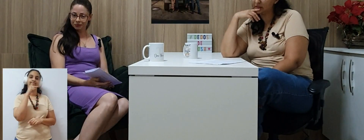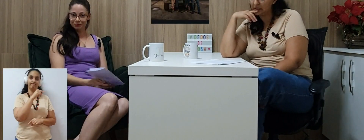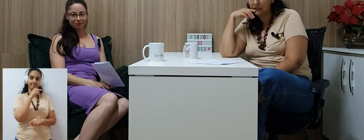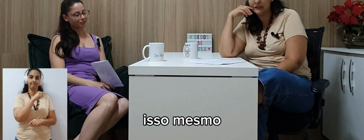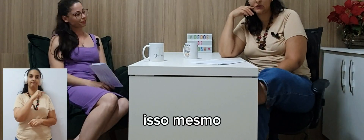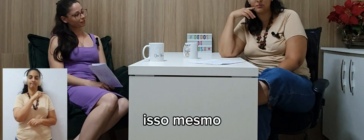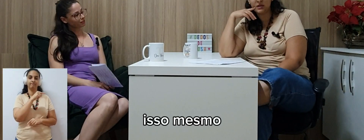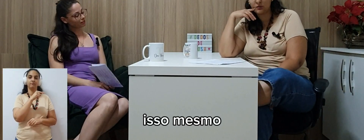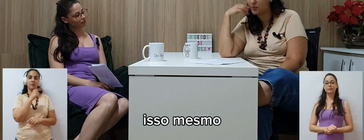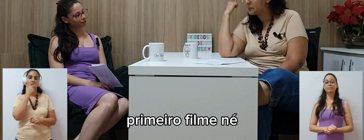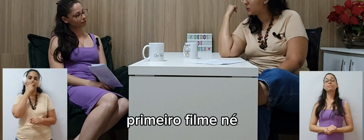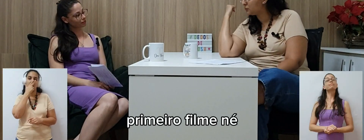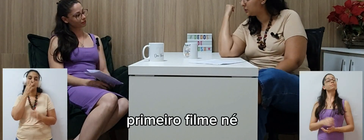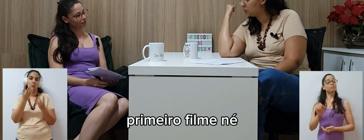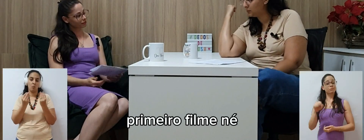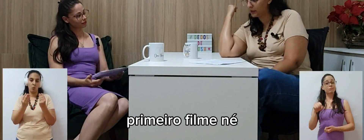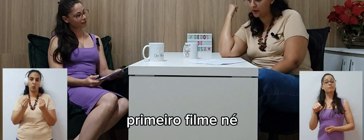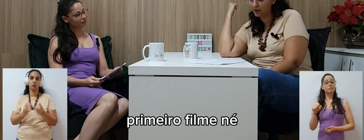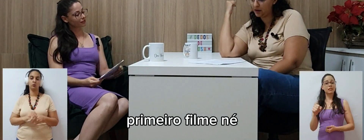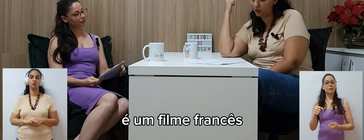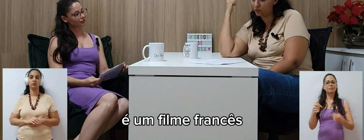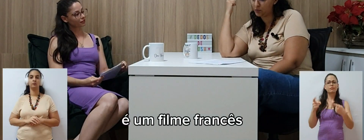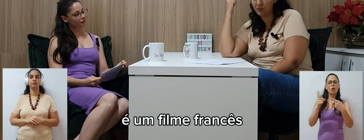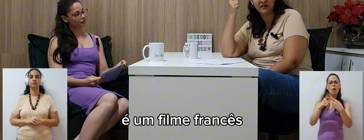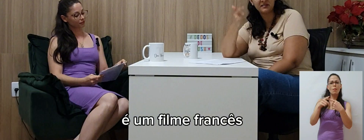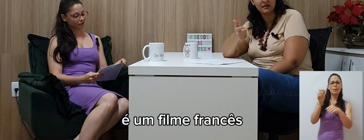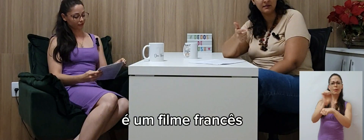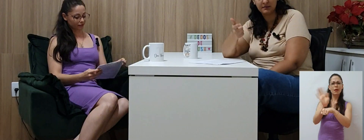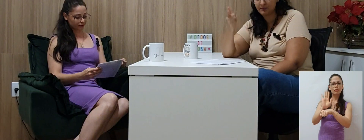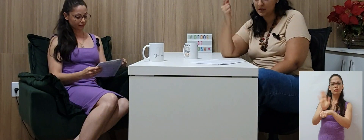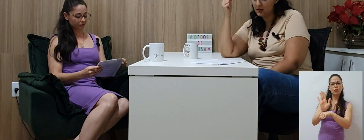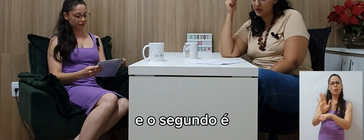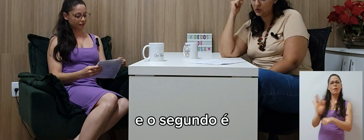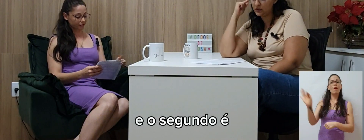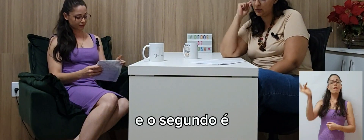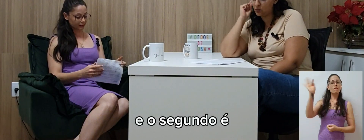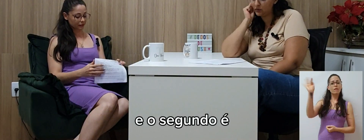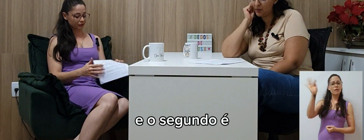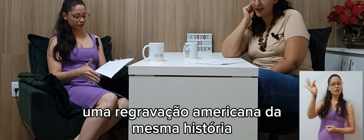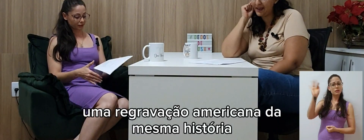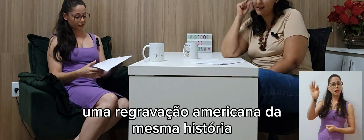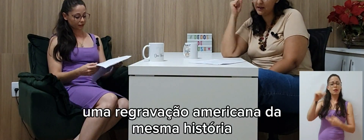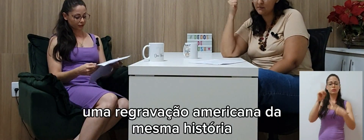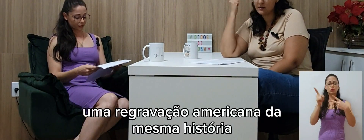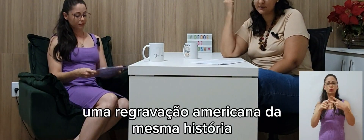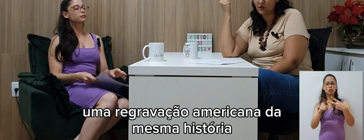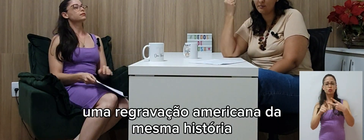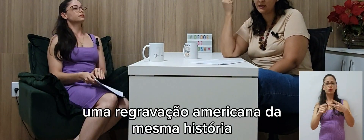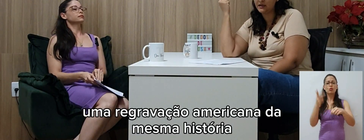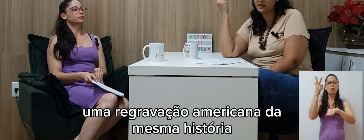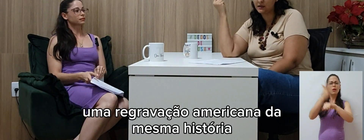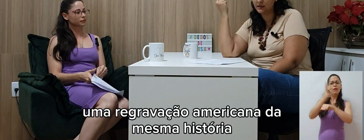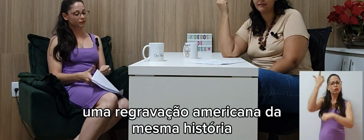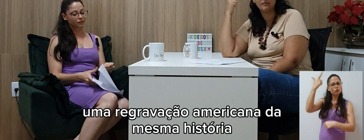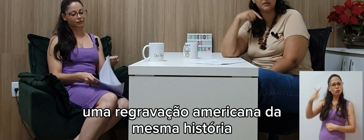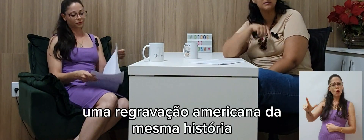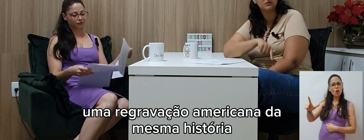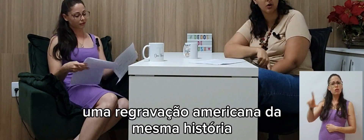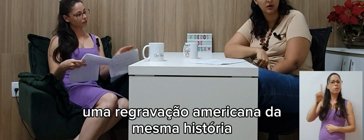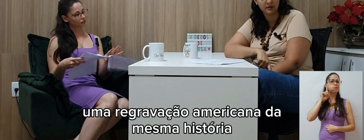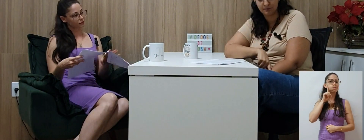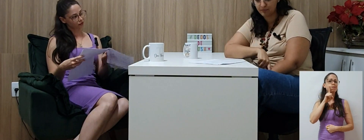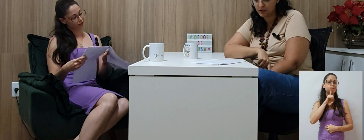Coração. Isso mesmo, o primeiro filme, né, é um filme francês e o segundo é uma regravação americana da